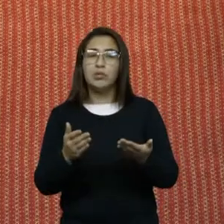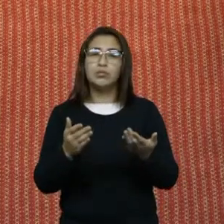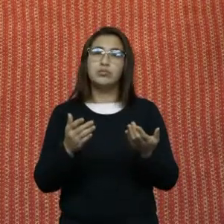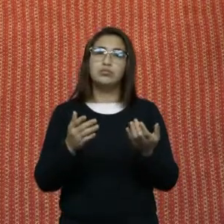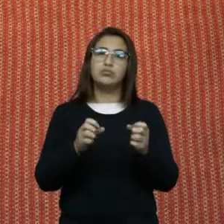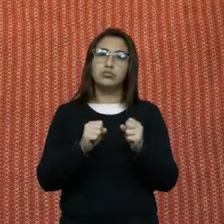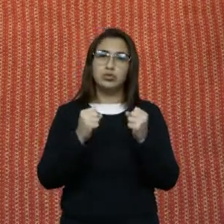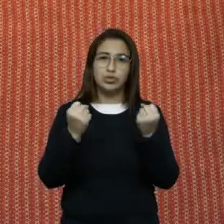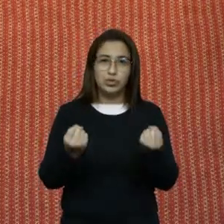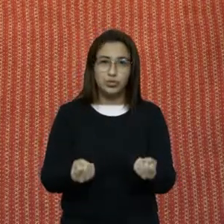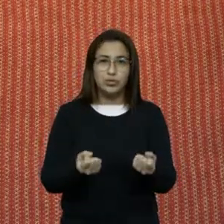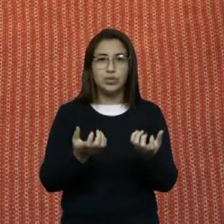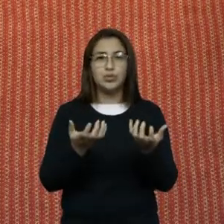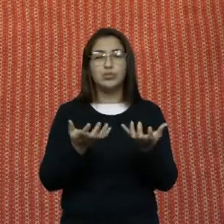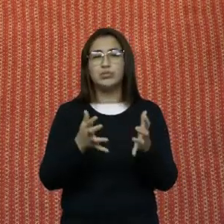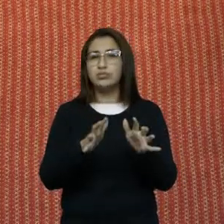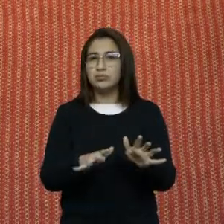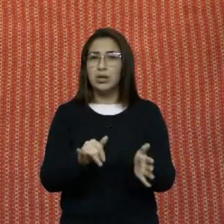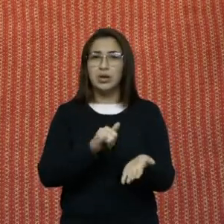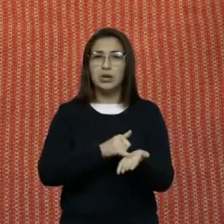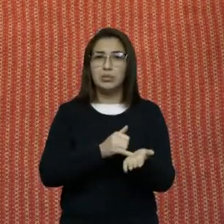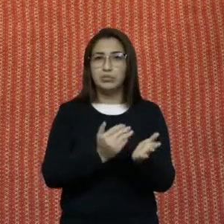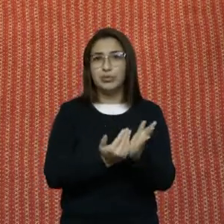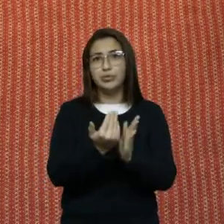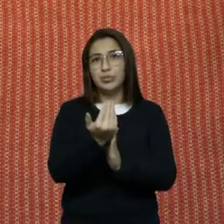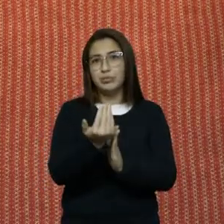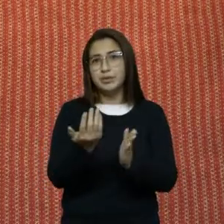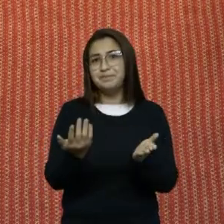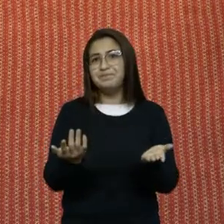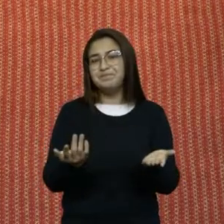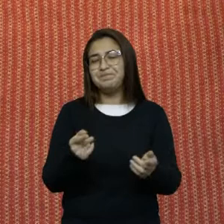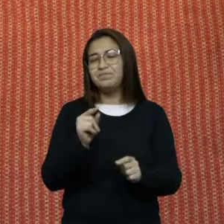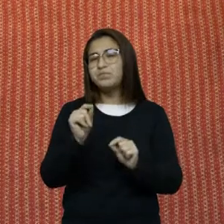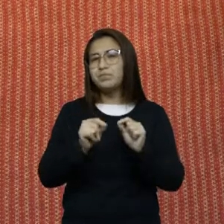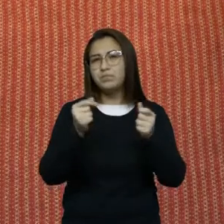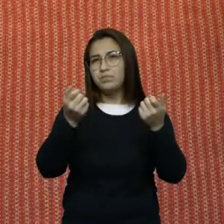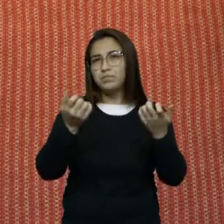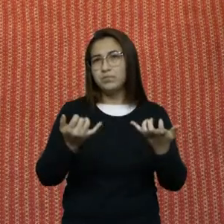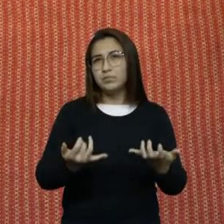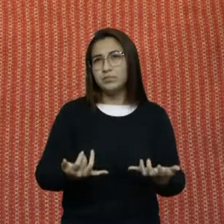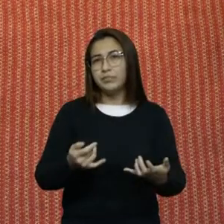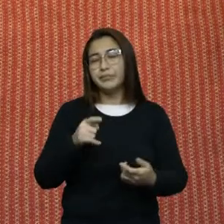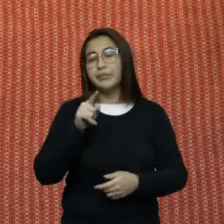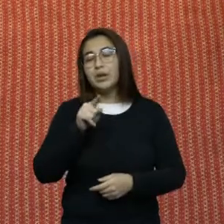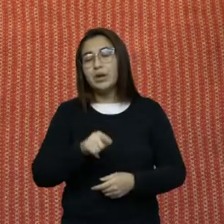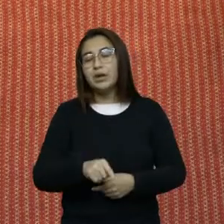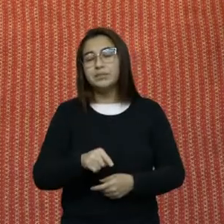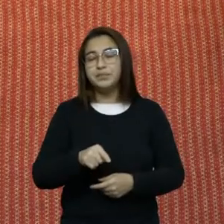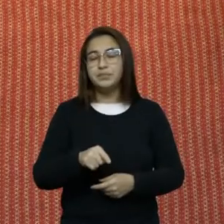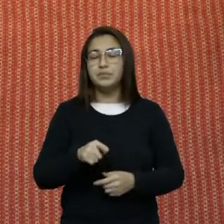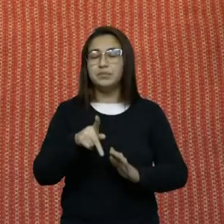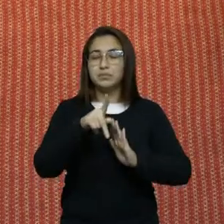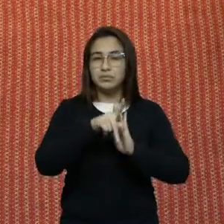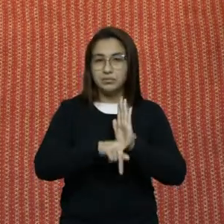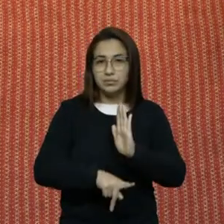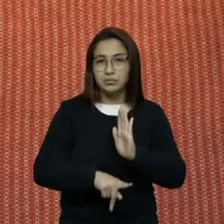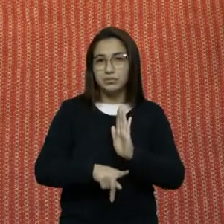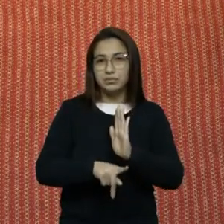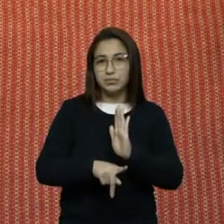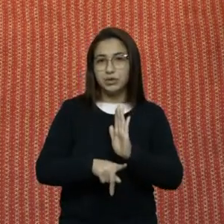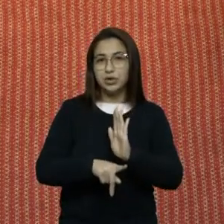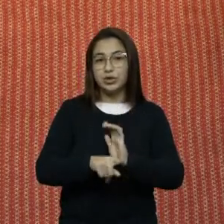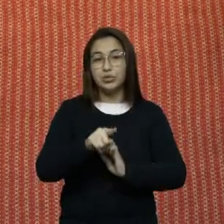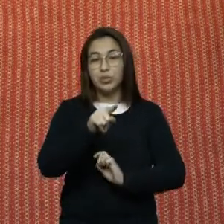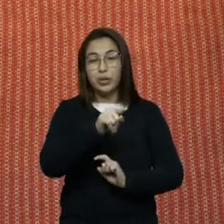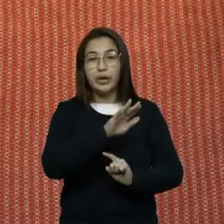na ponta novamente o que está em jogo aqui Esse é um projeto que